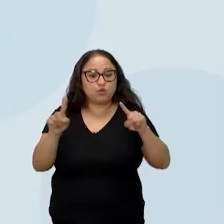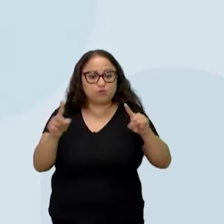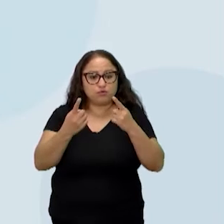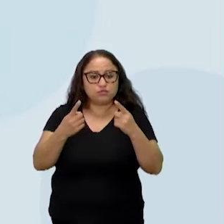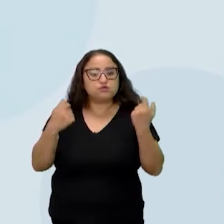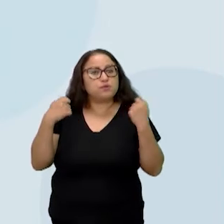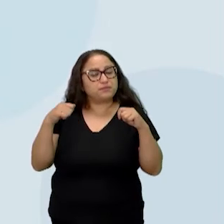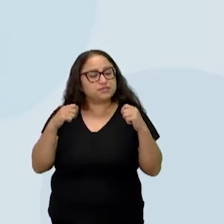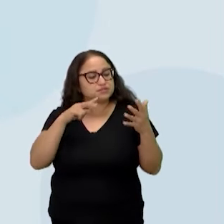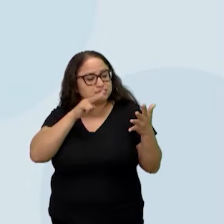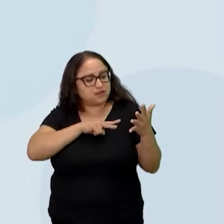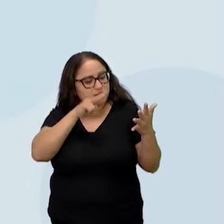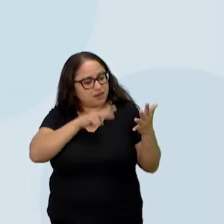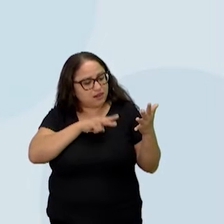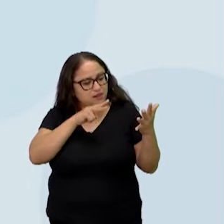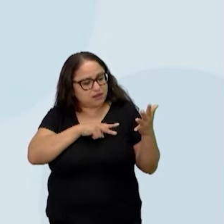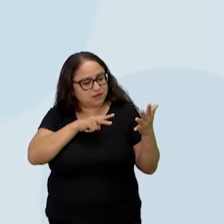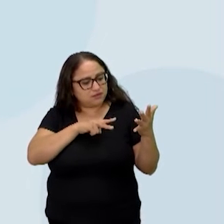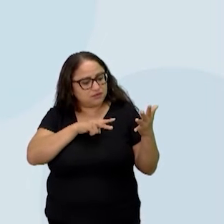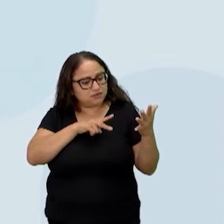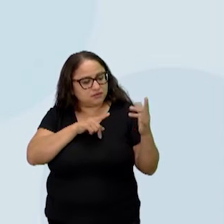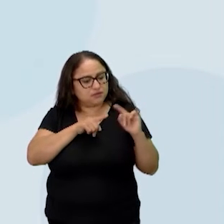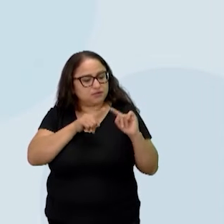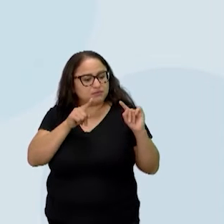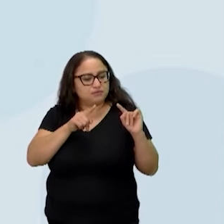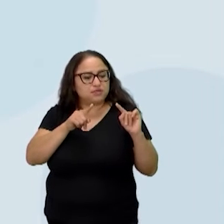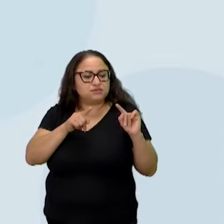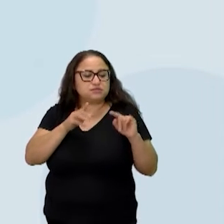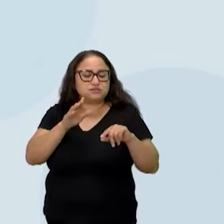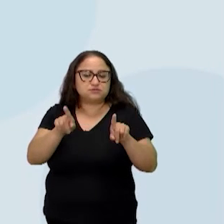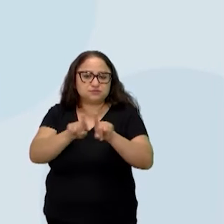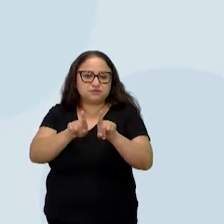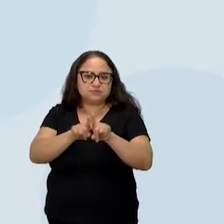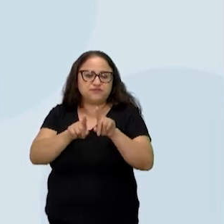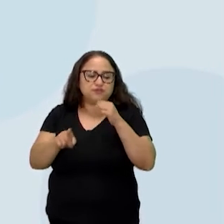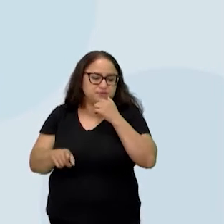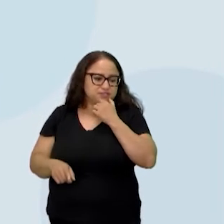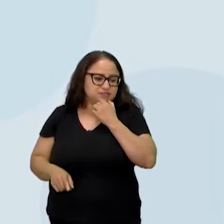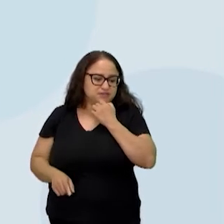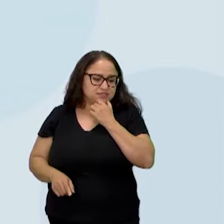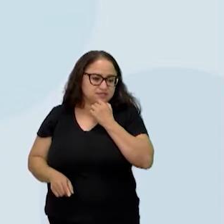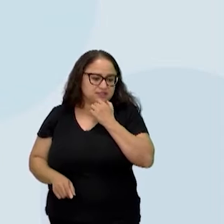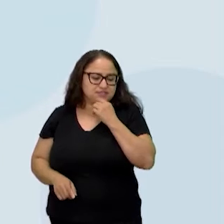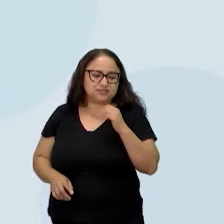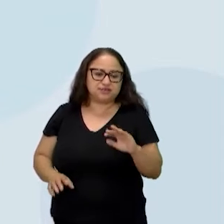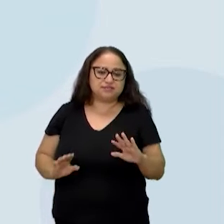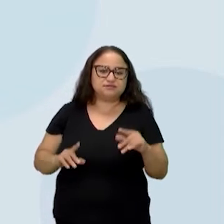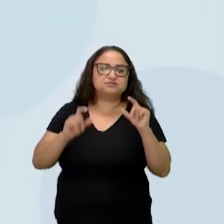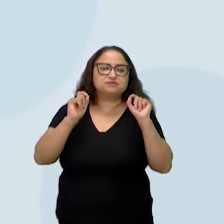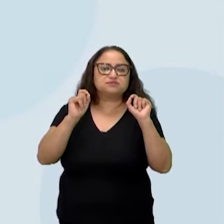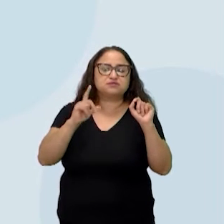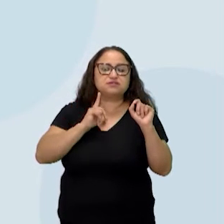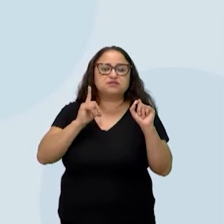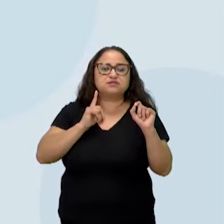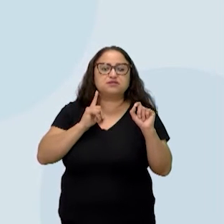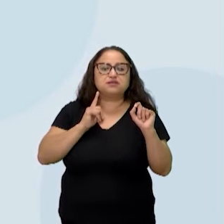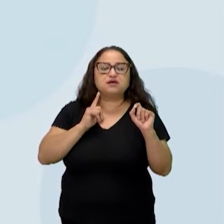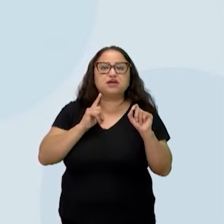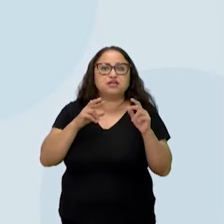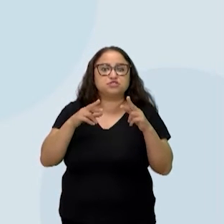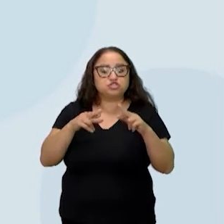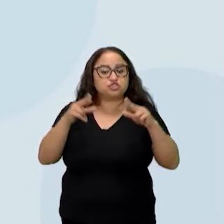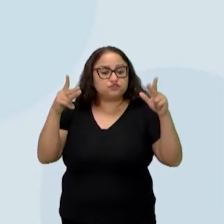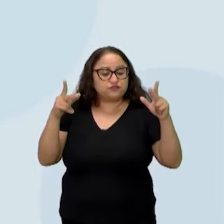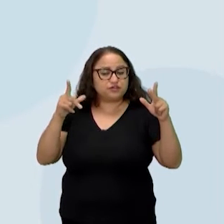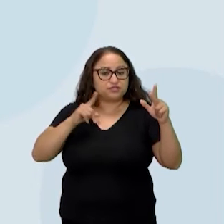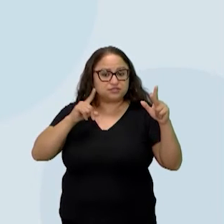precisam ler essa partitura, né, geralmente regidos, né, por um maestro que vai indicar para ele as nuances diferentes da